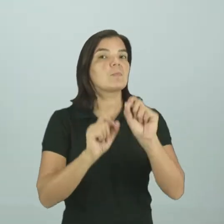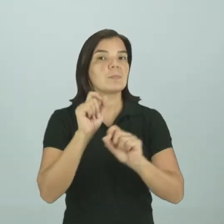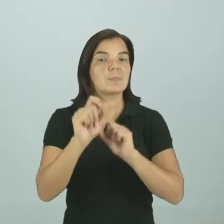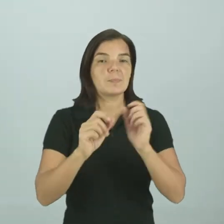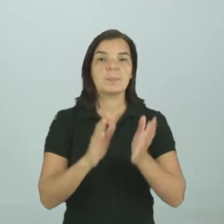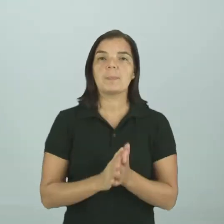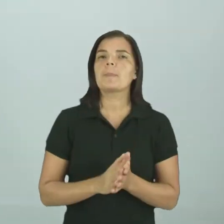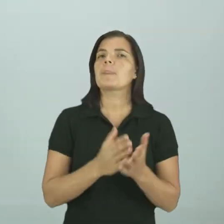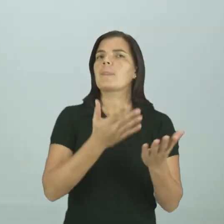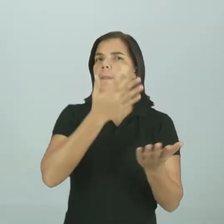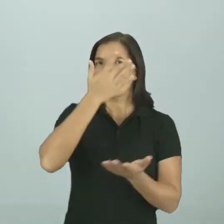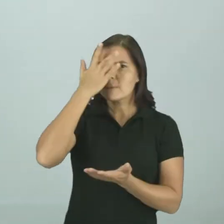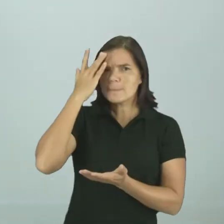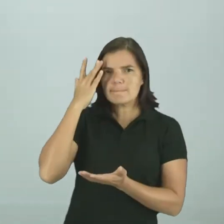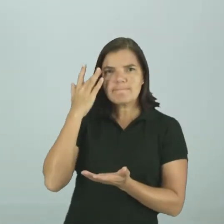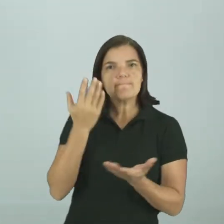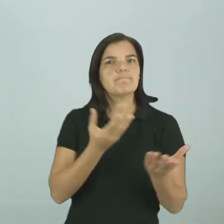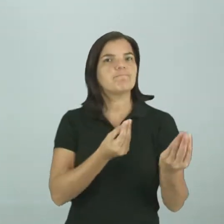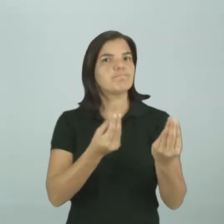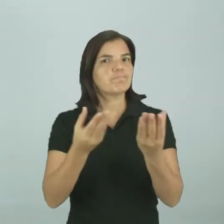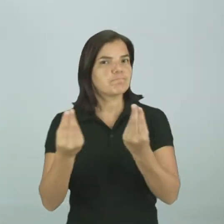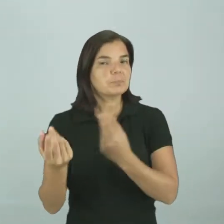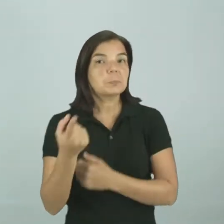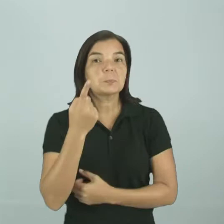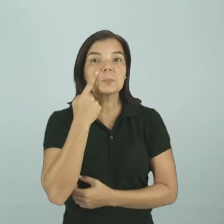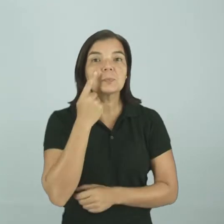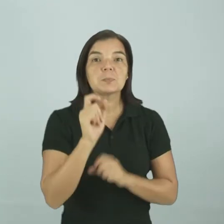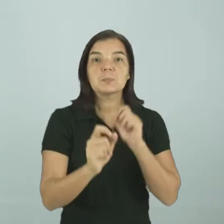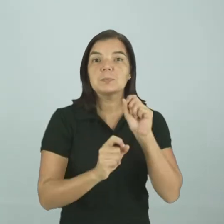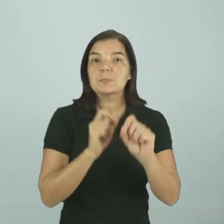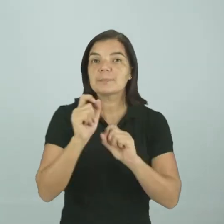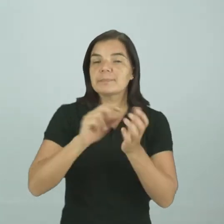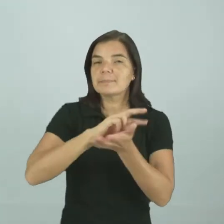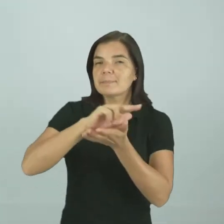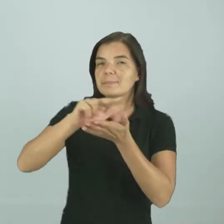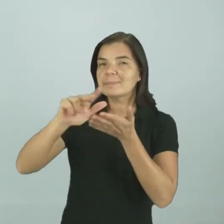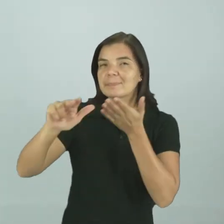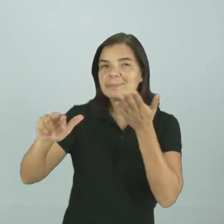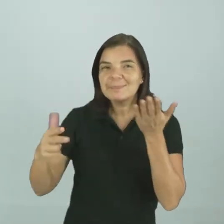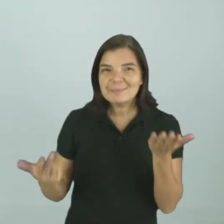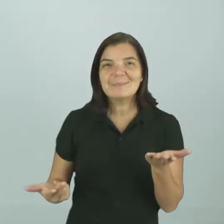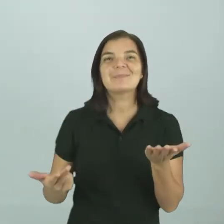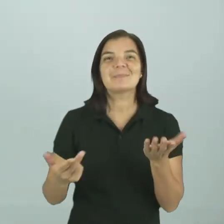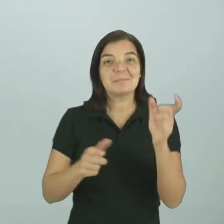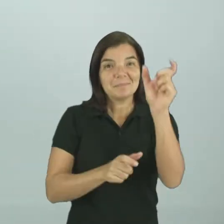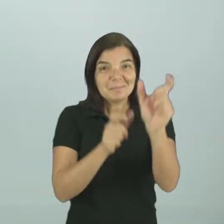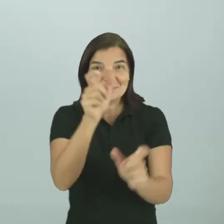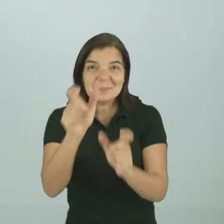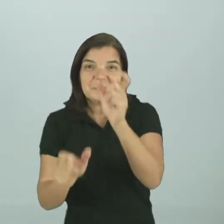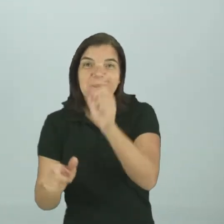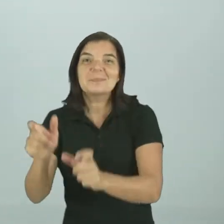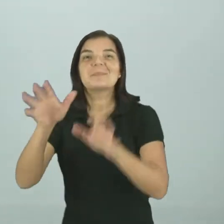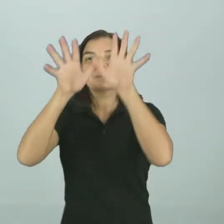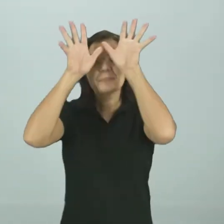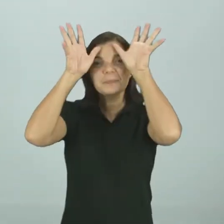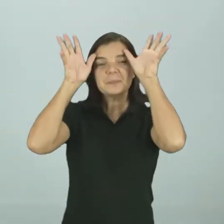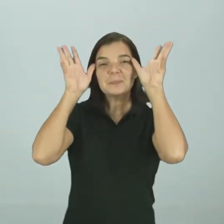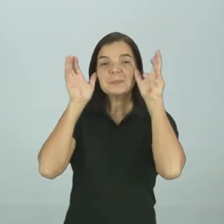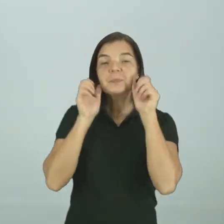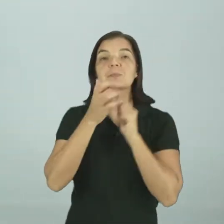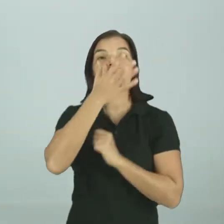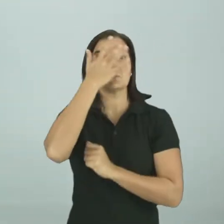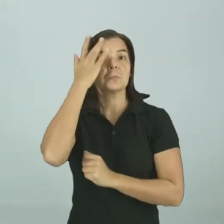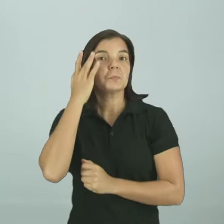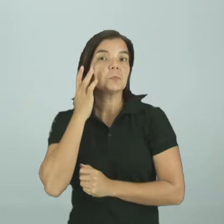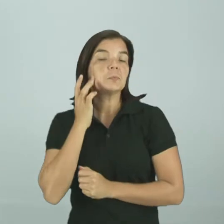que muitas pessoas, hoje a gente vê pessoas de vários tipos, Aqui no Acre, a gente vê pessoas